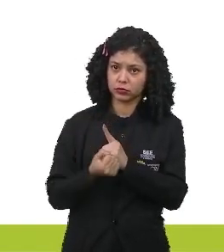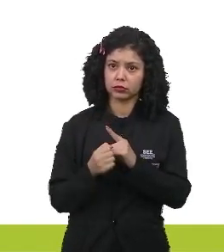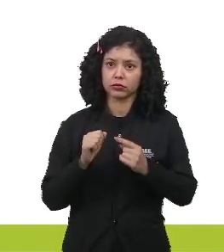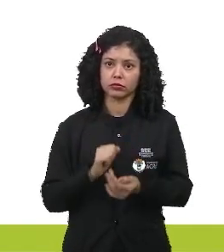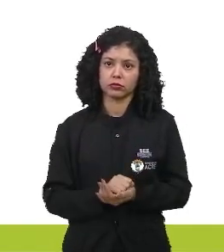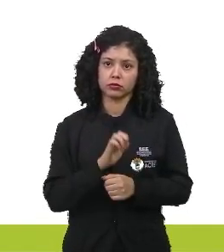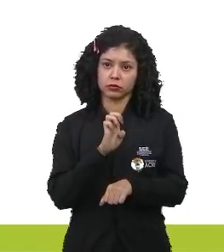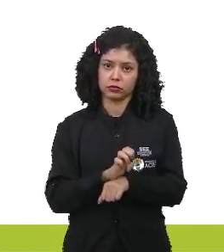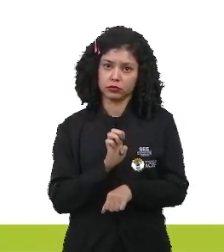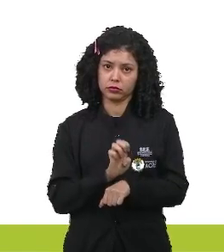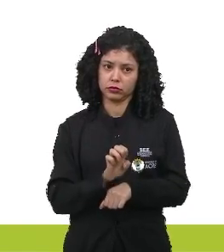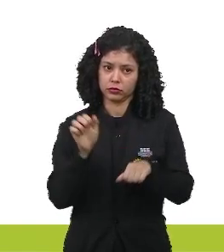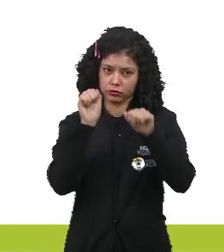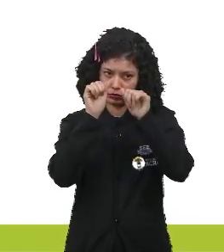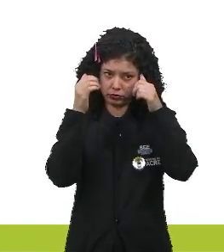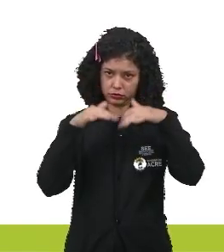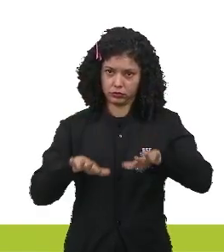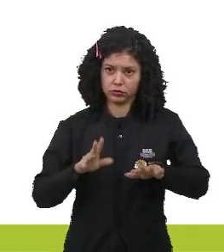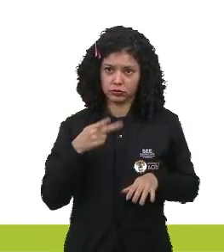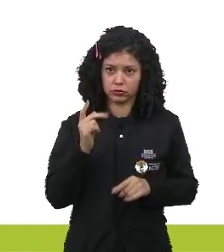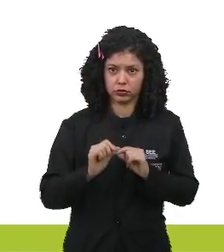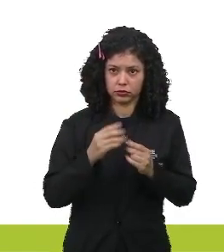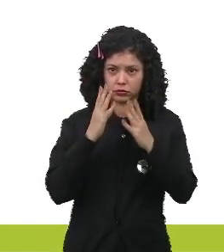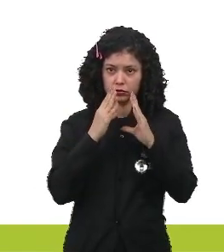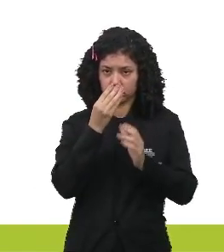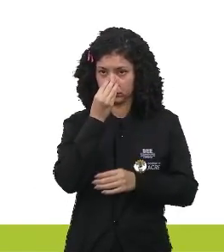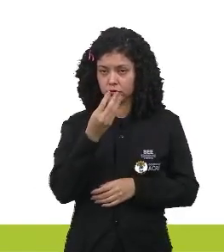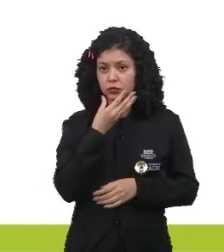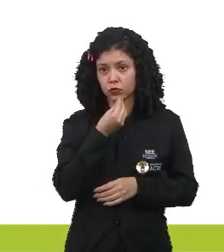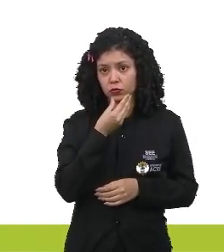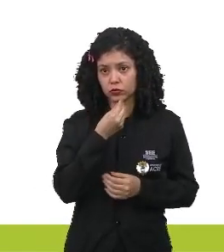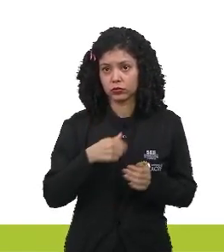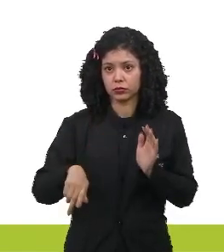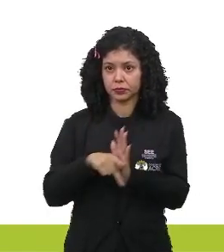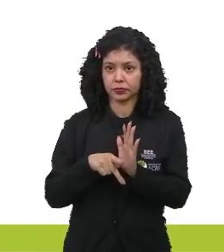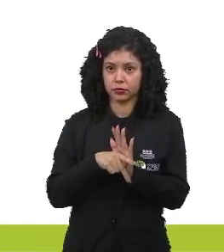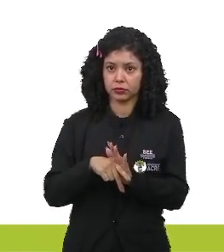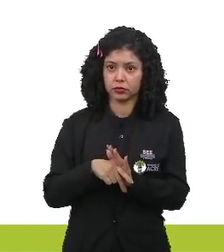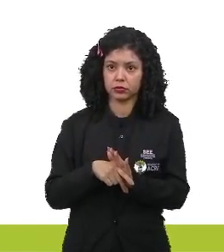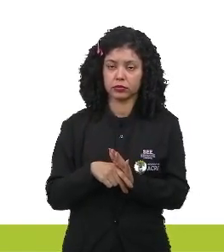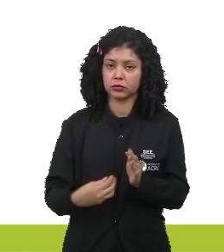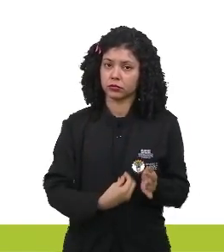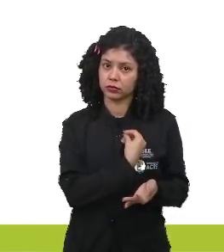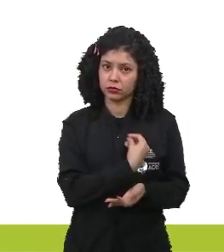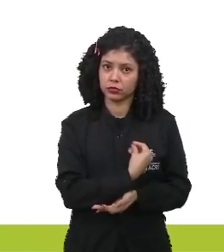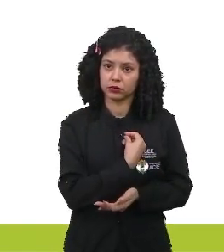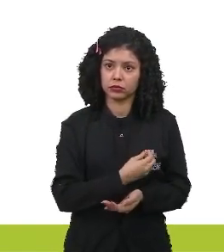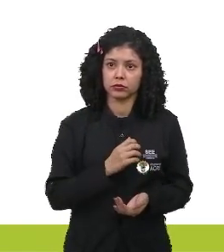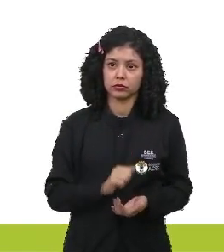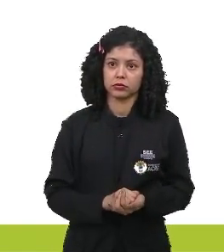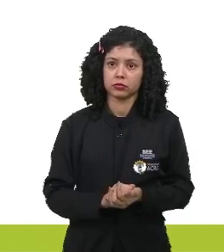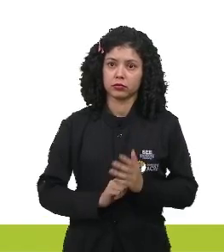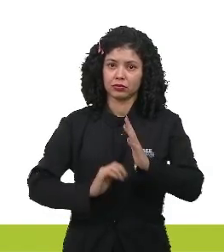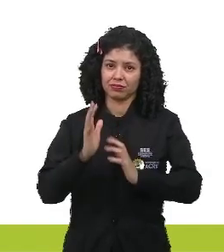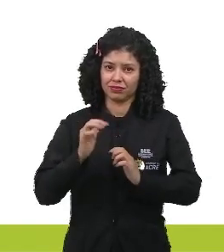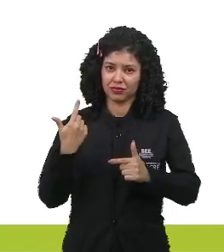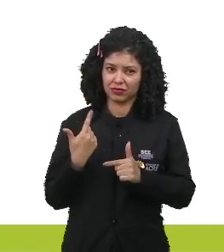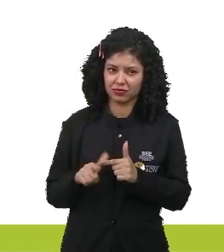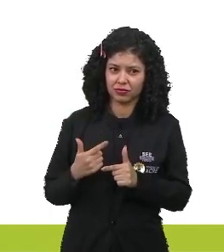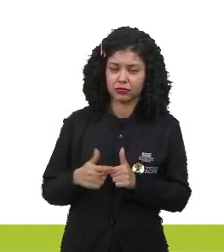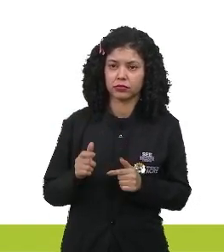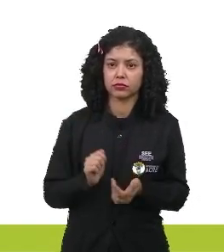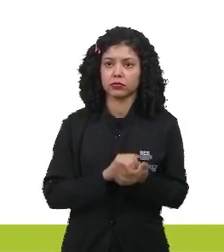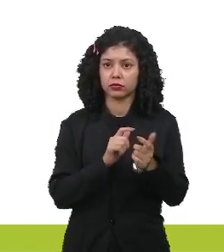no estado de natureza ele vai dizer que o homem é lobo do homem vive uma situação de de caos e barbárie